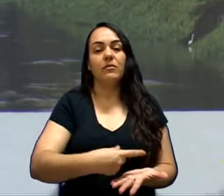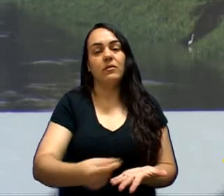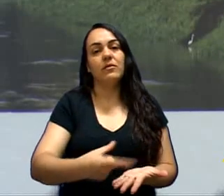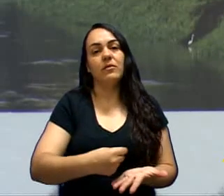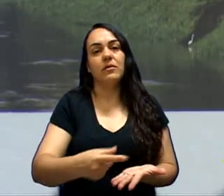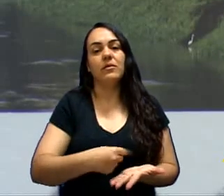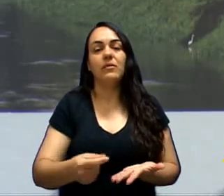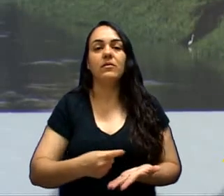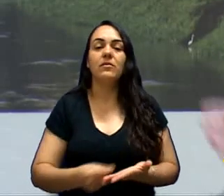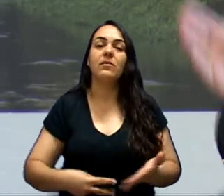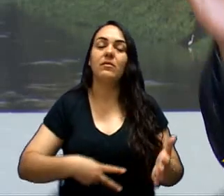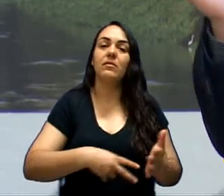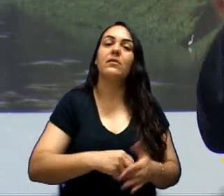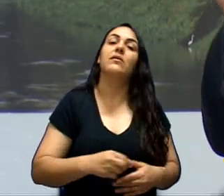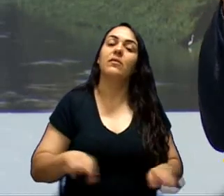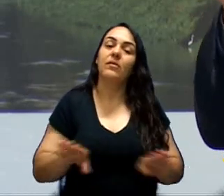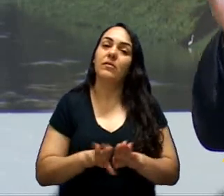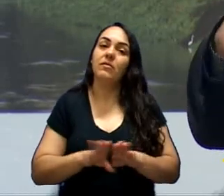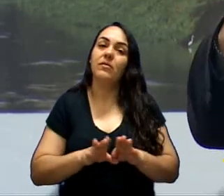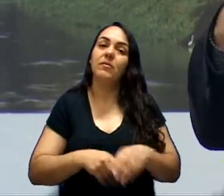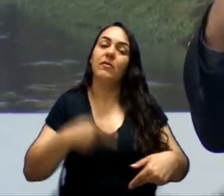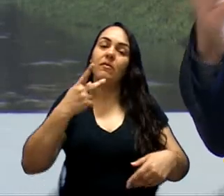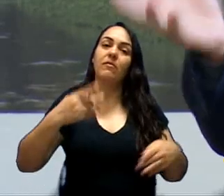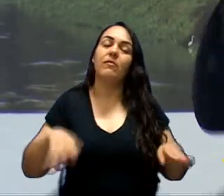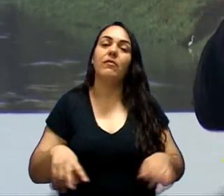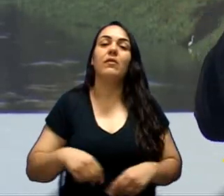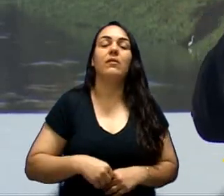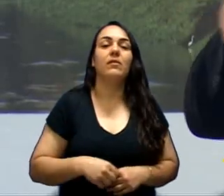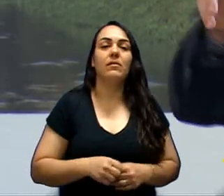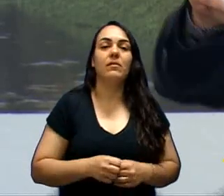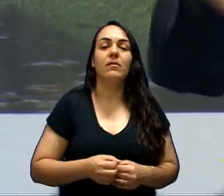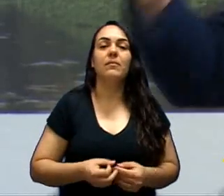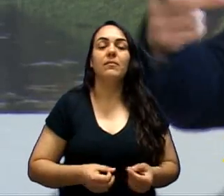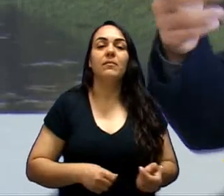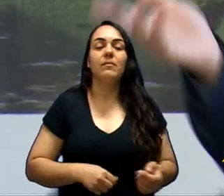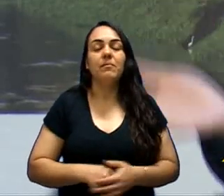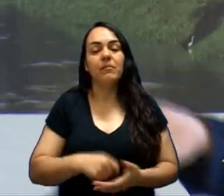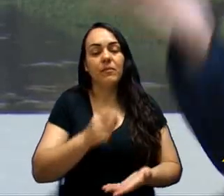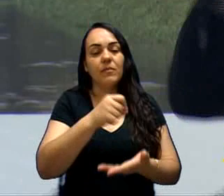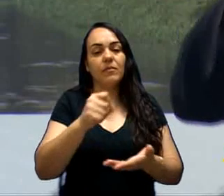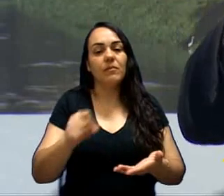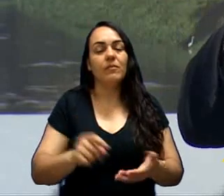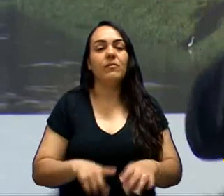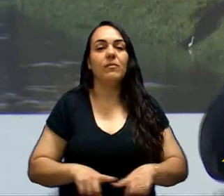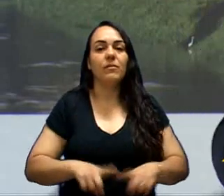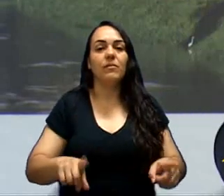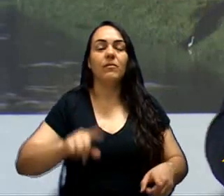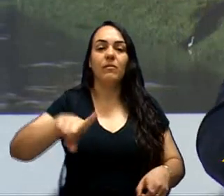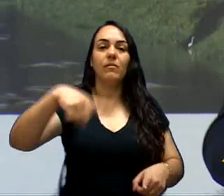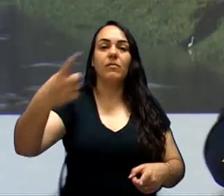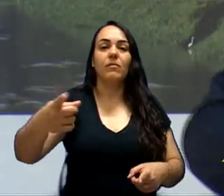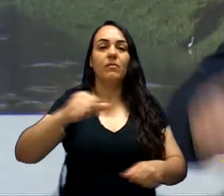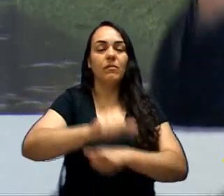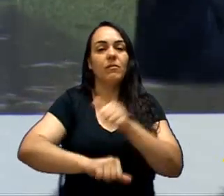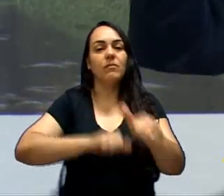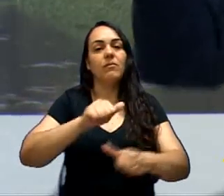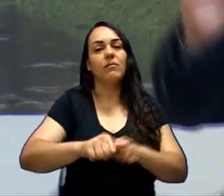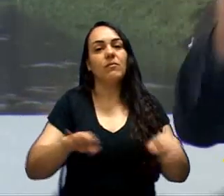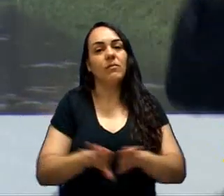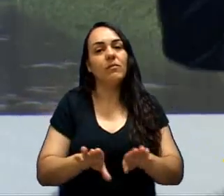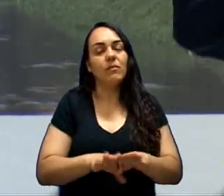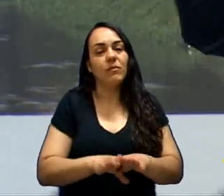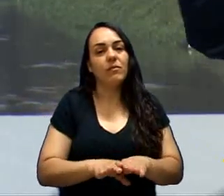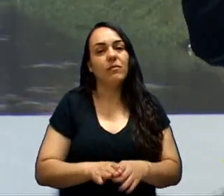projeto. O artigo 2º, que é onde tira a rubrica, e o artigo 3º, onde coloca a nova rubrica. Aí, dentro